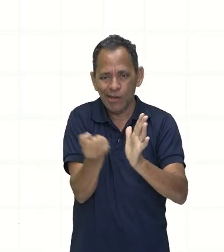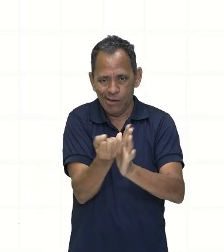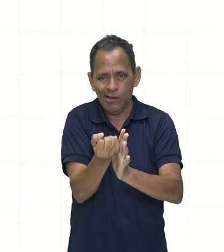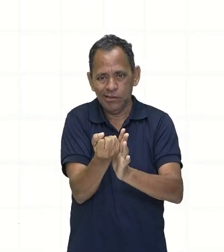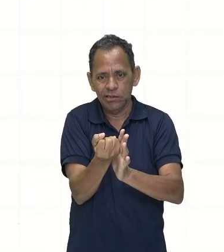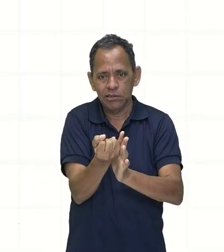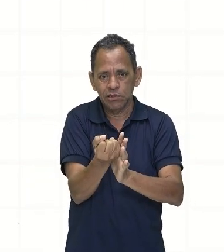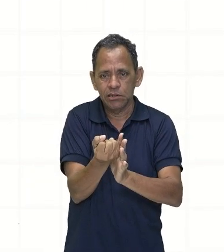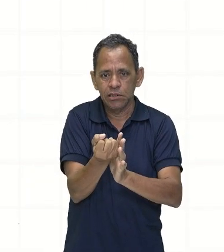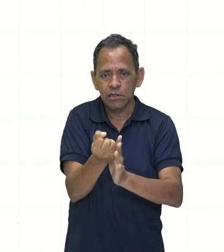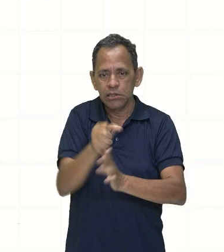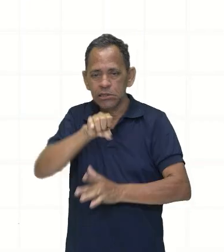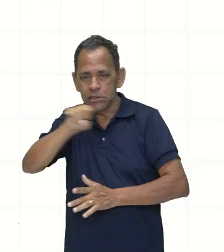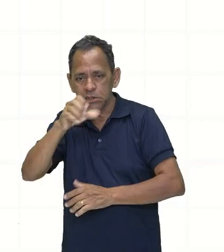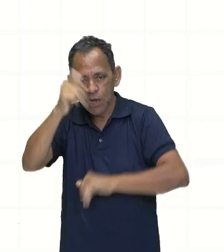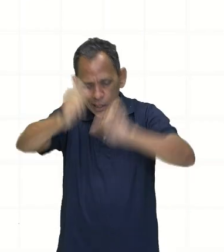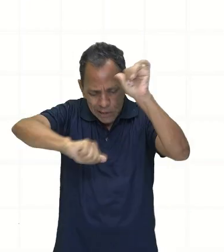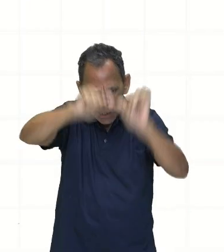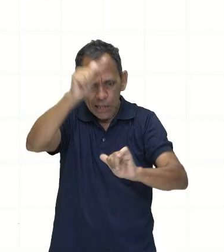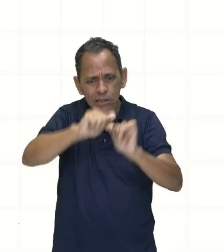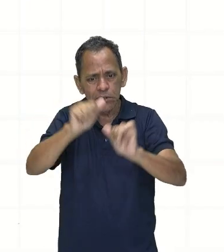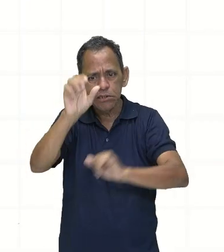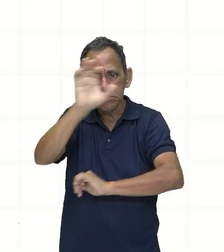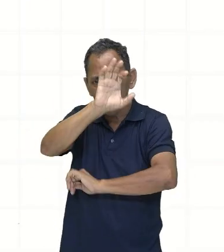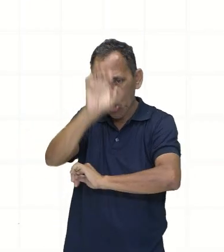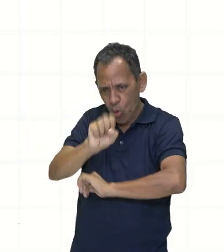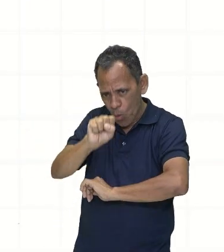os mapas com relação à demarcação